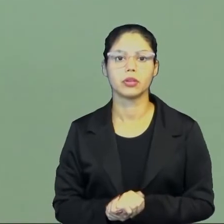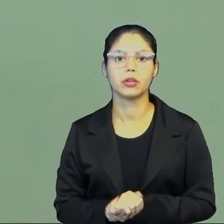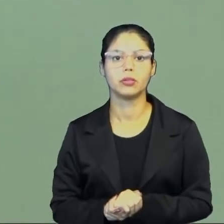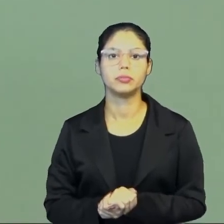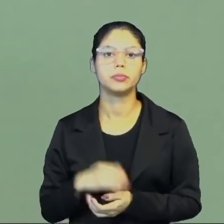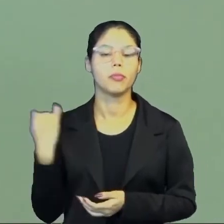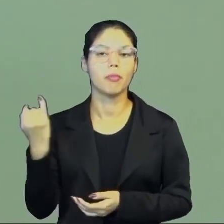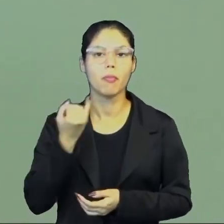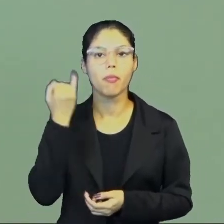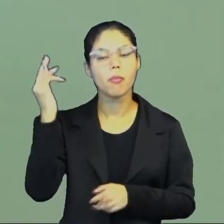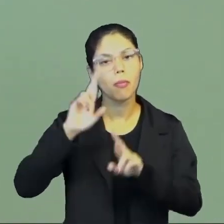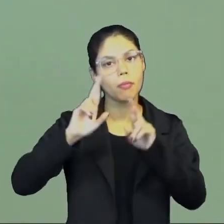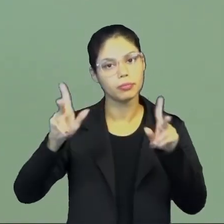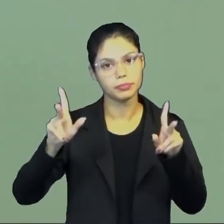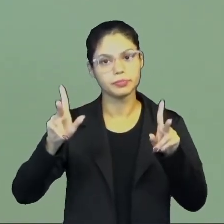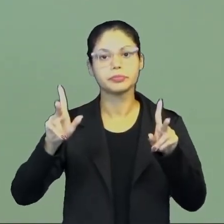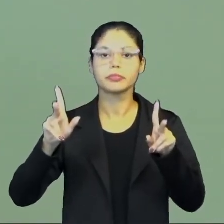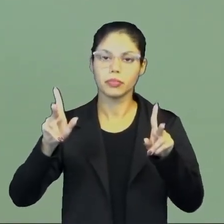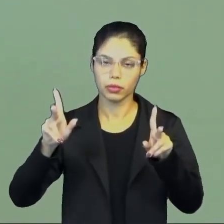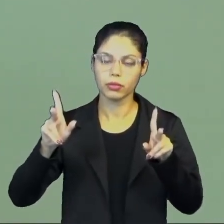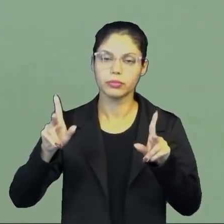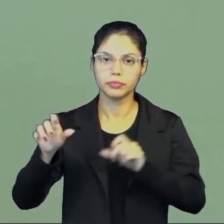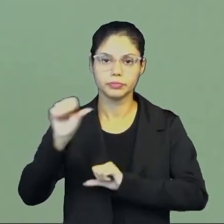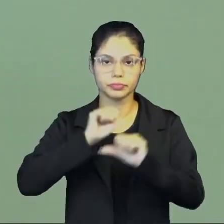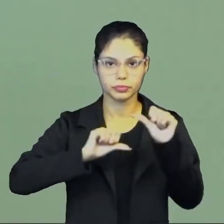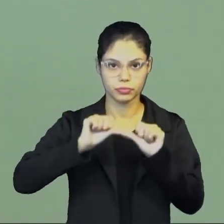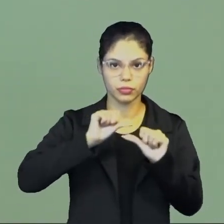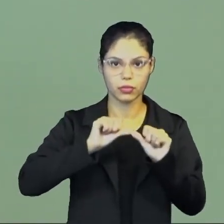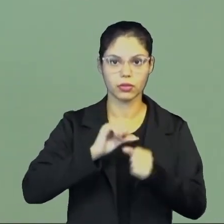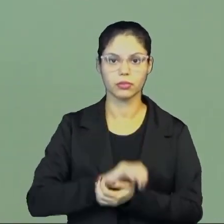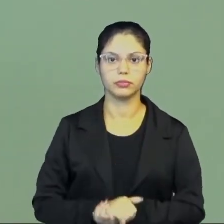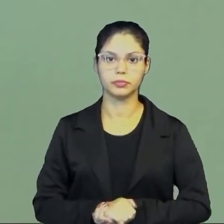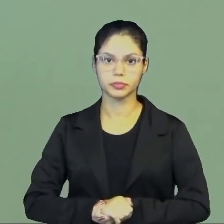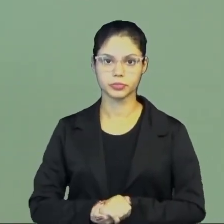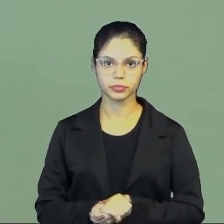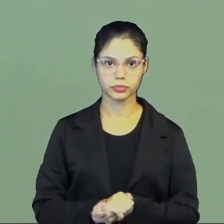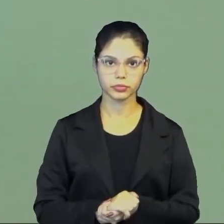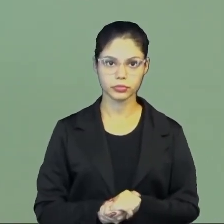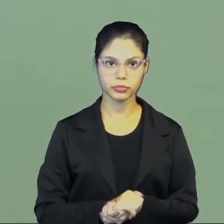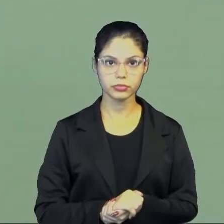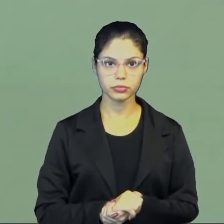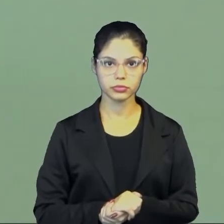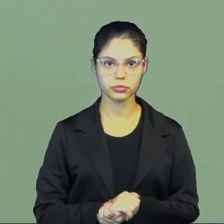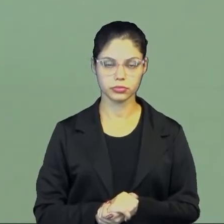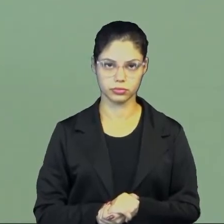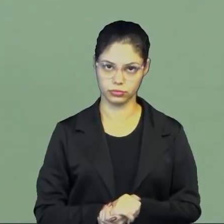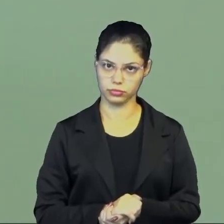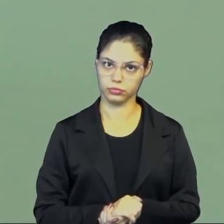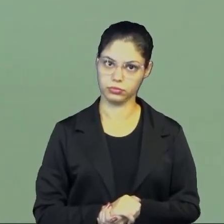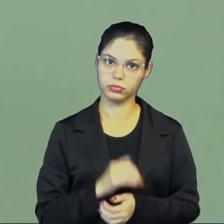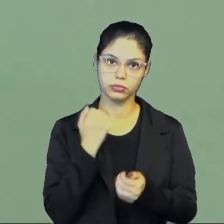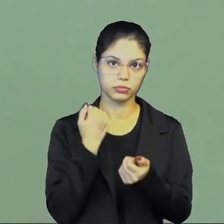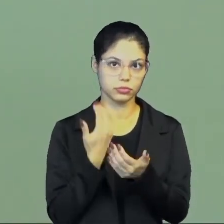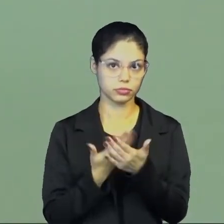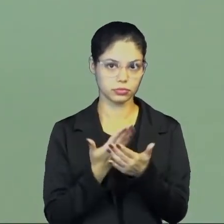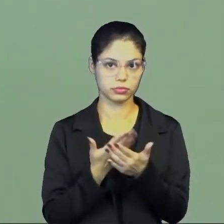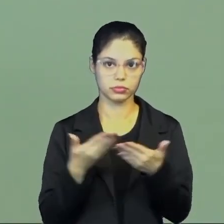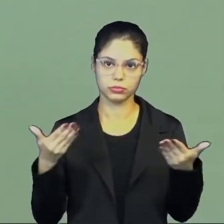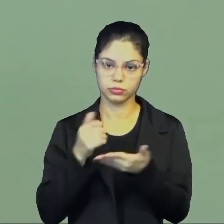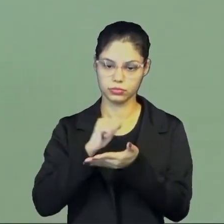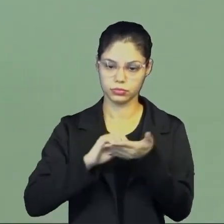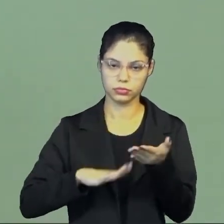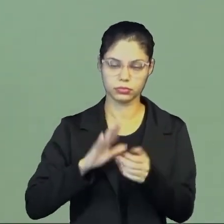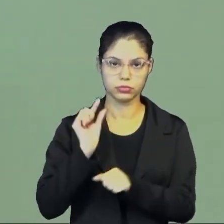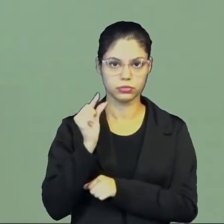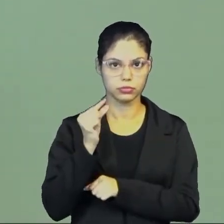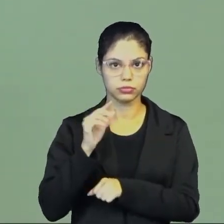são as principais diferenças dessa transição. Vamos estudar, vamos exercitar um pouco